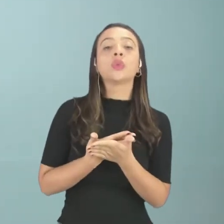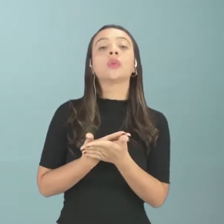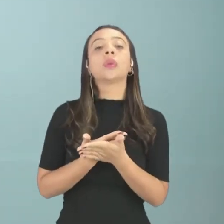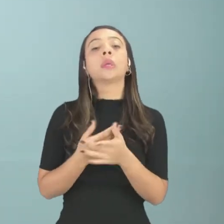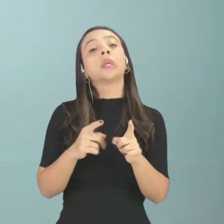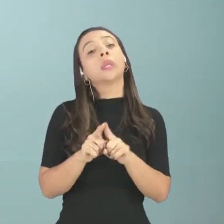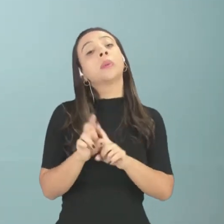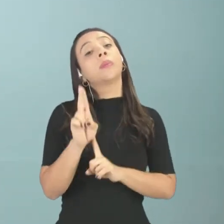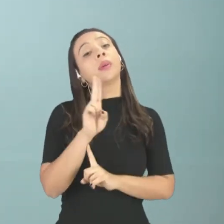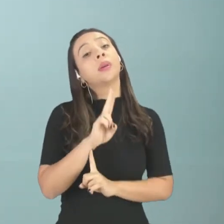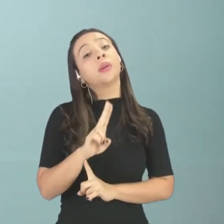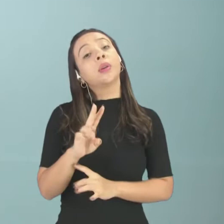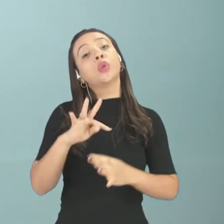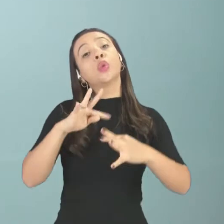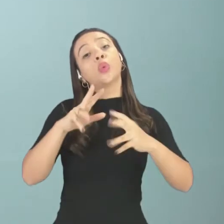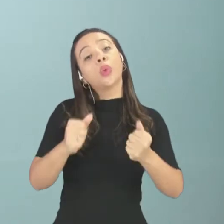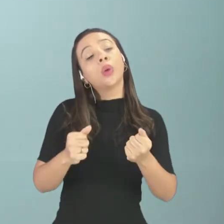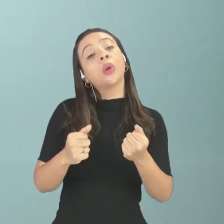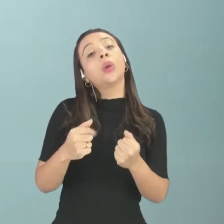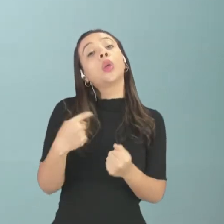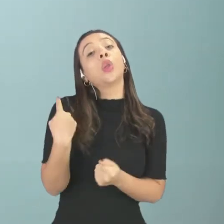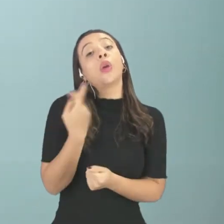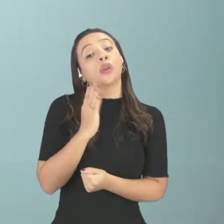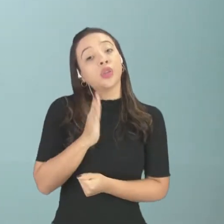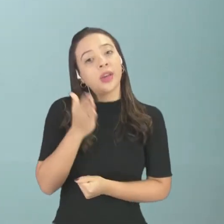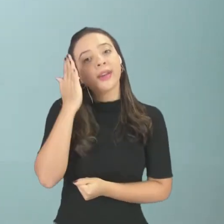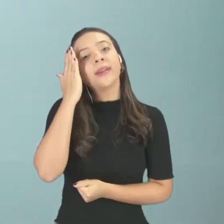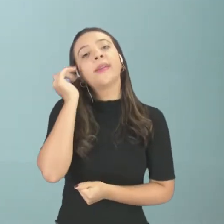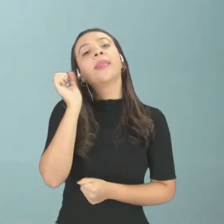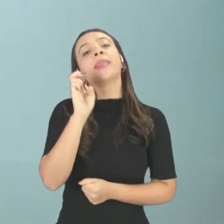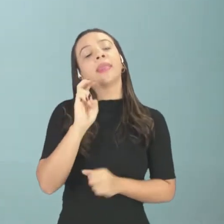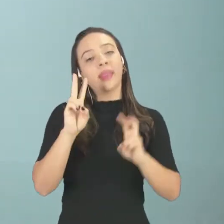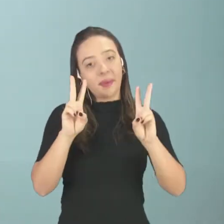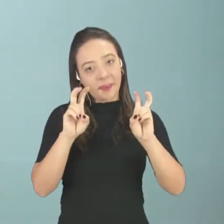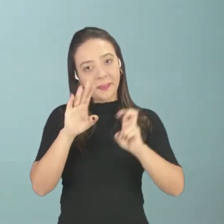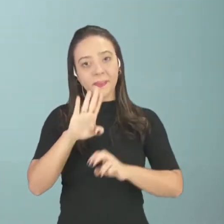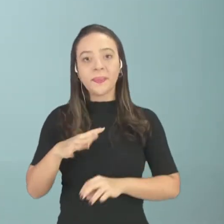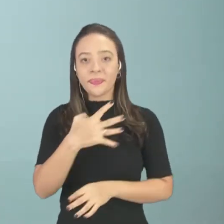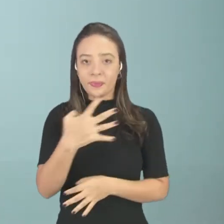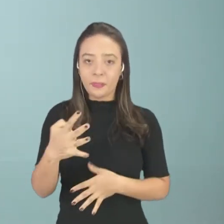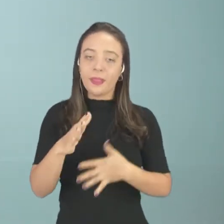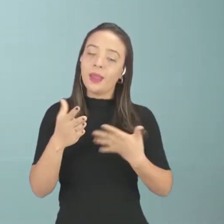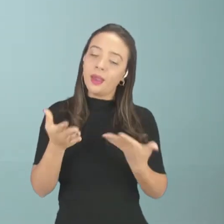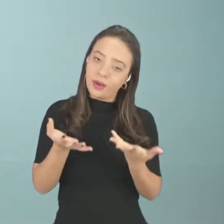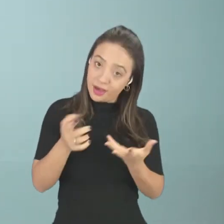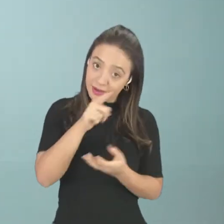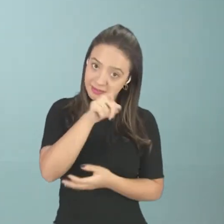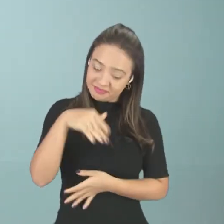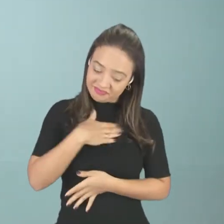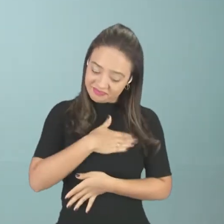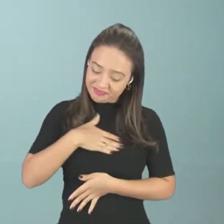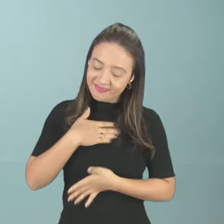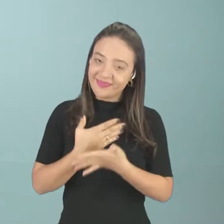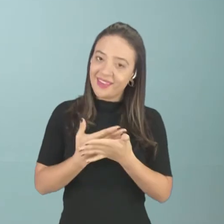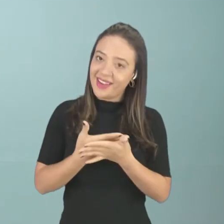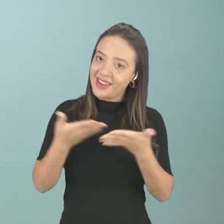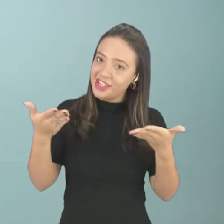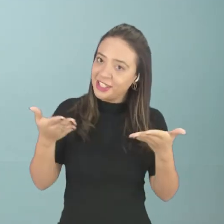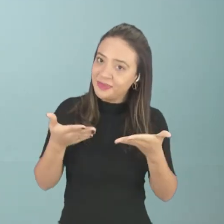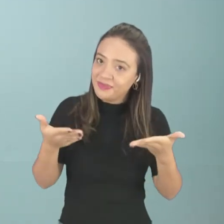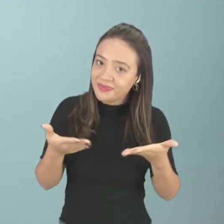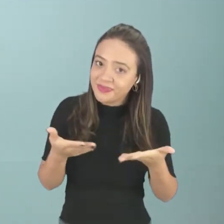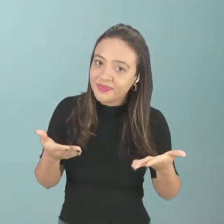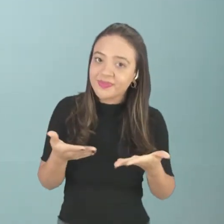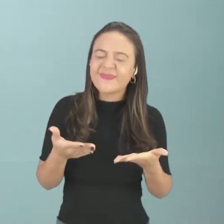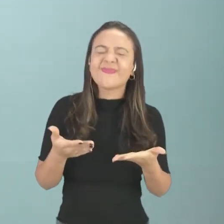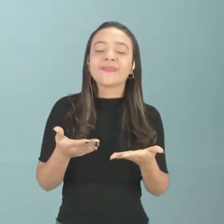nossos conhecimentos de matrizes, certo? Então, eu espero que vocês gostem da aula de hoje, das aplicações de